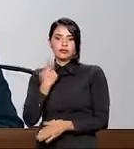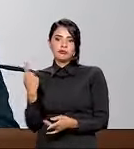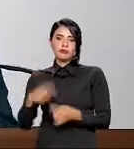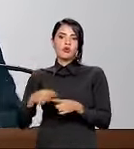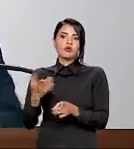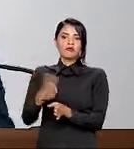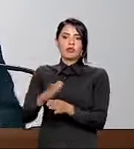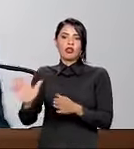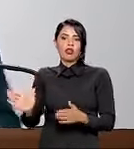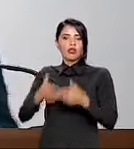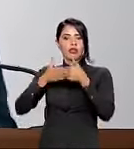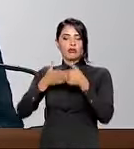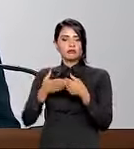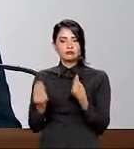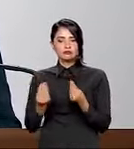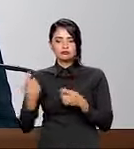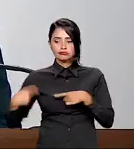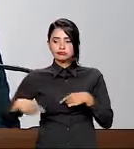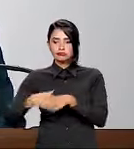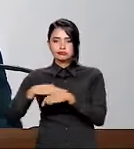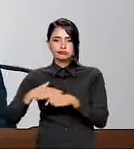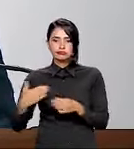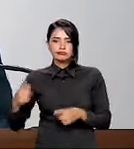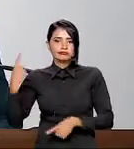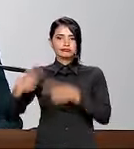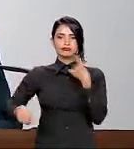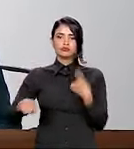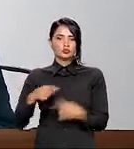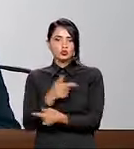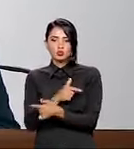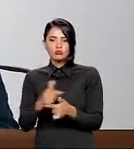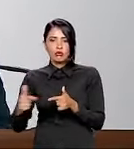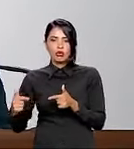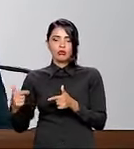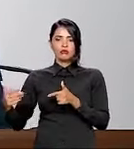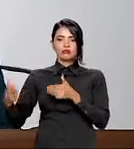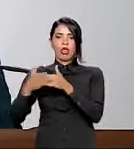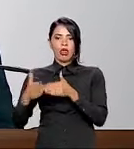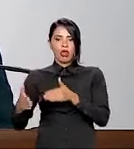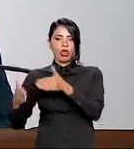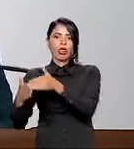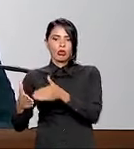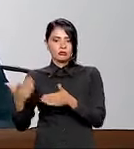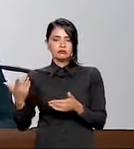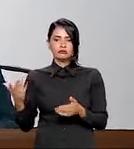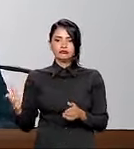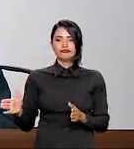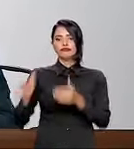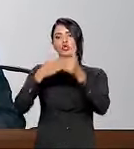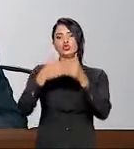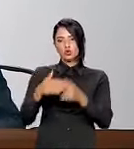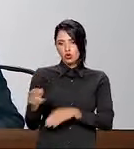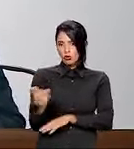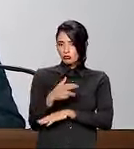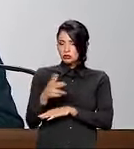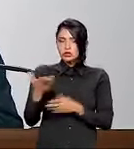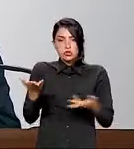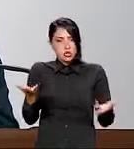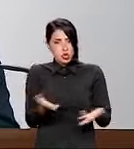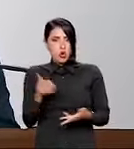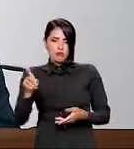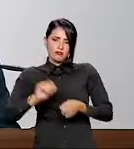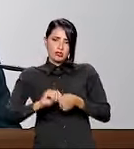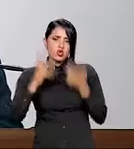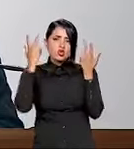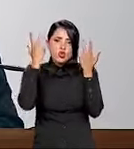as fronteiras e não tinha conversa com ele, fecharam as embaixadas, então agora ele vai fazer aquilo